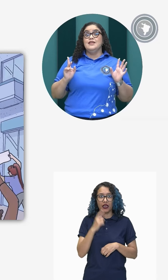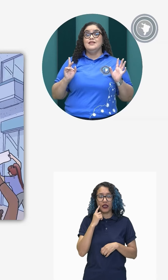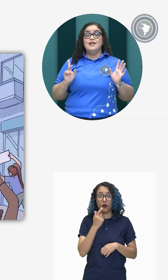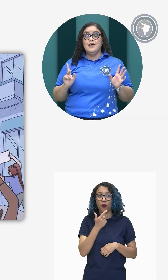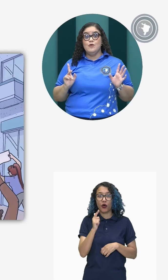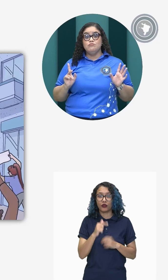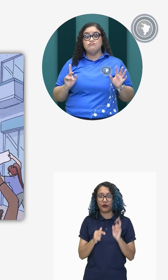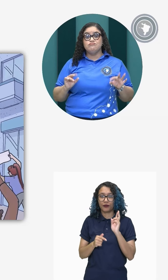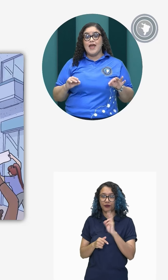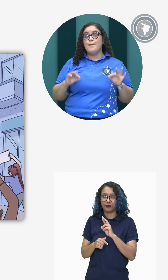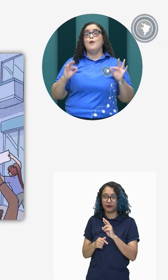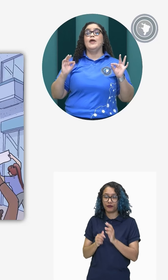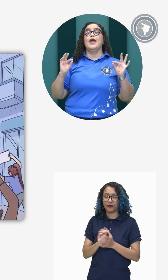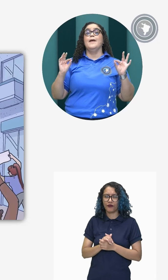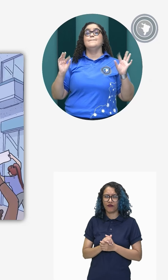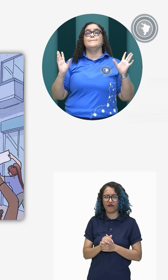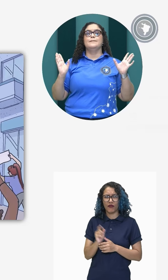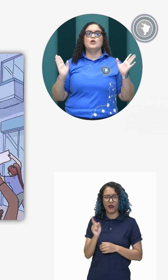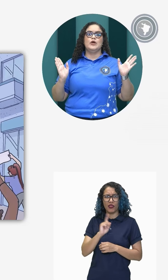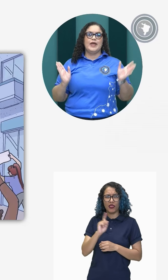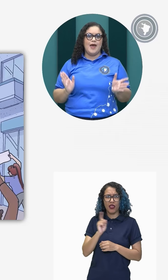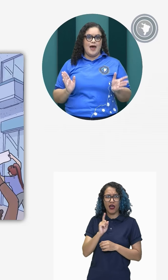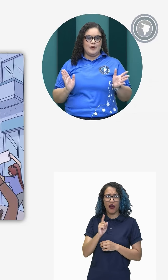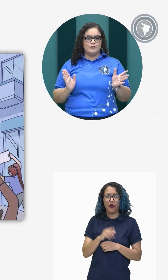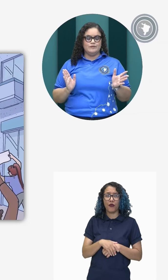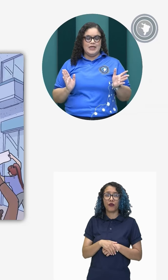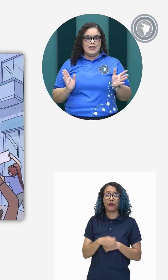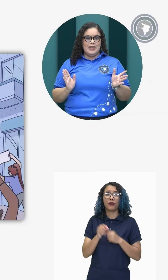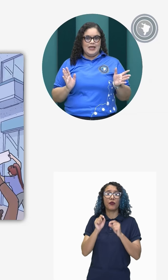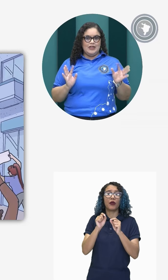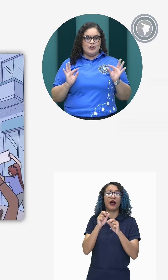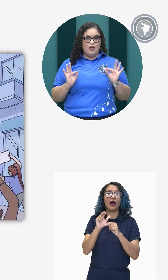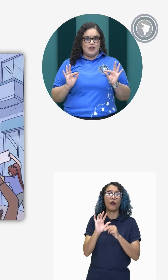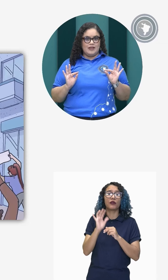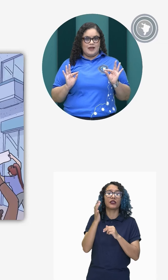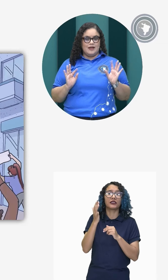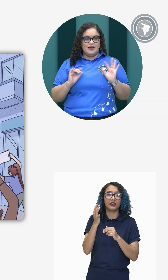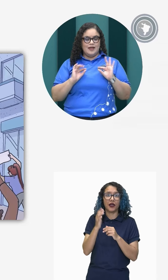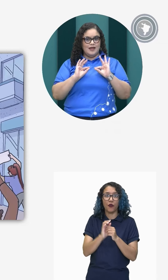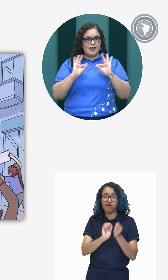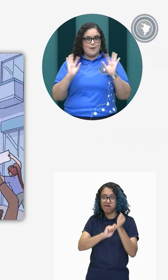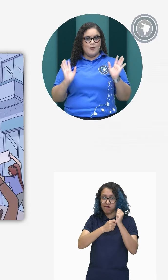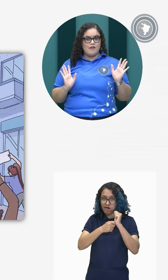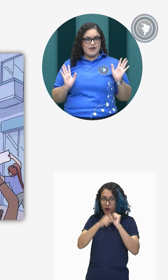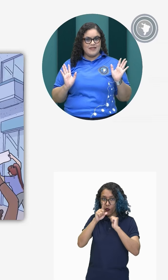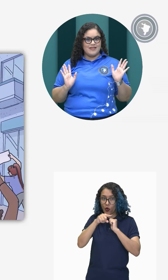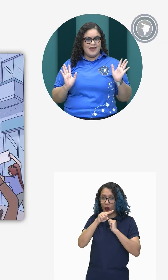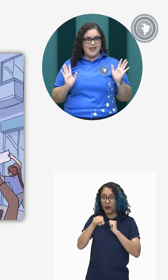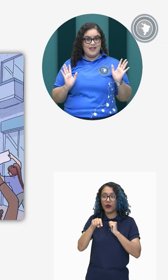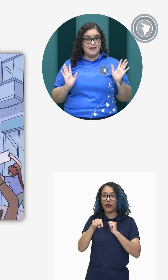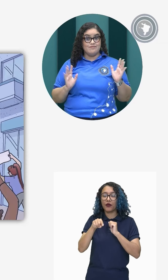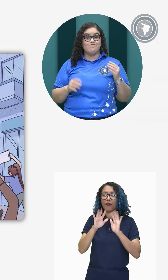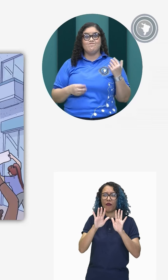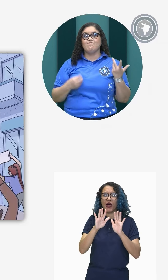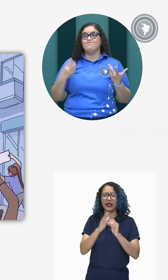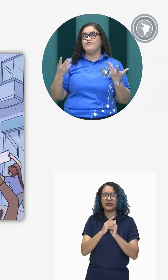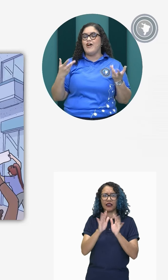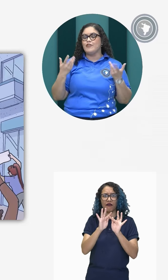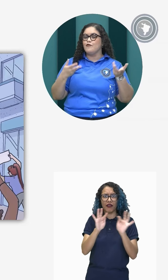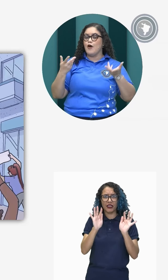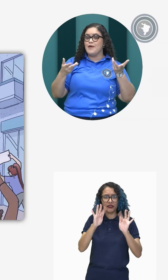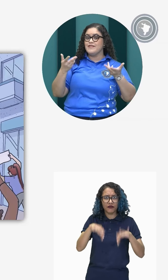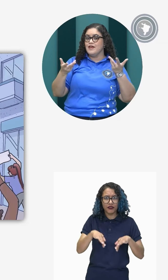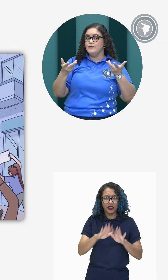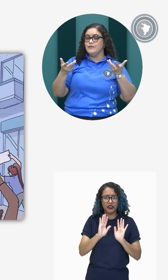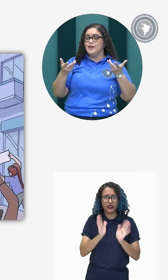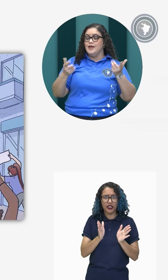responde: não, é porque bloquearam. Nota que acabou a frase dele aí.